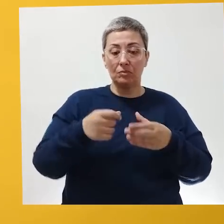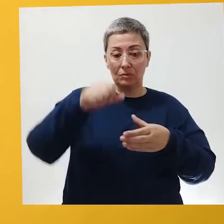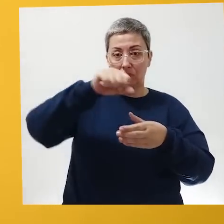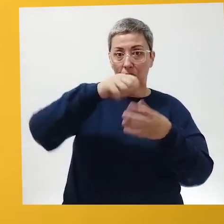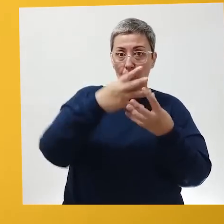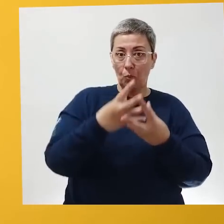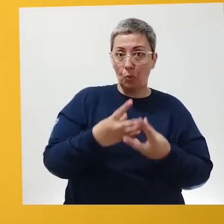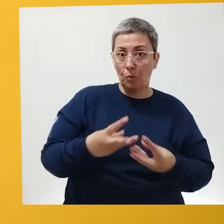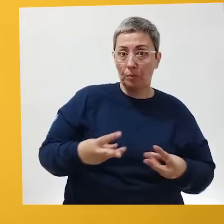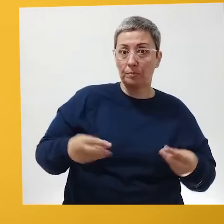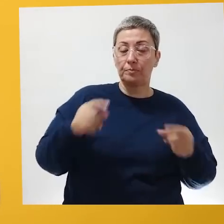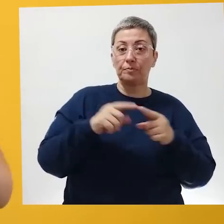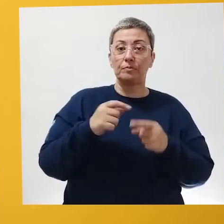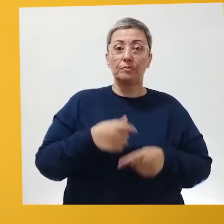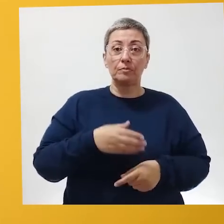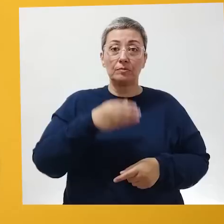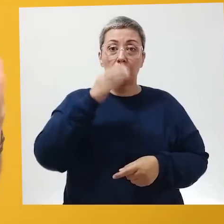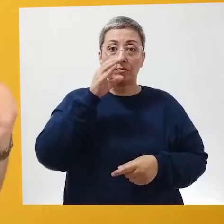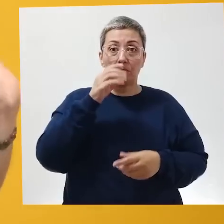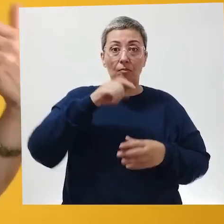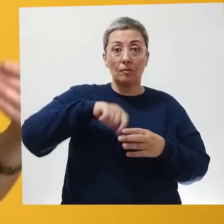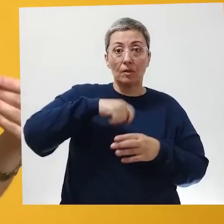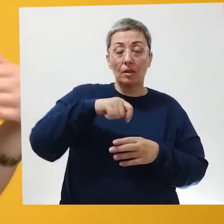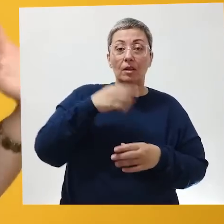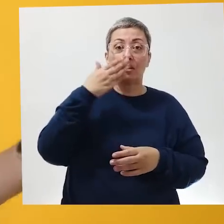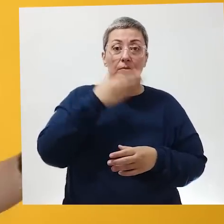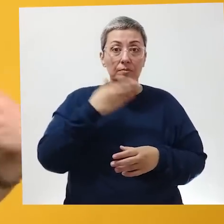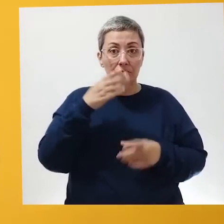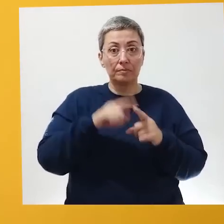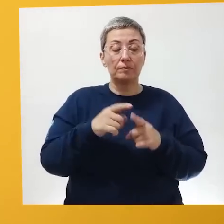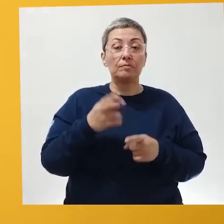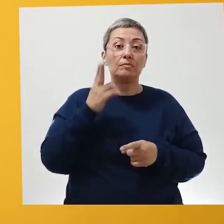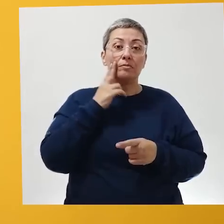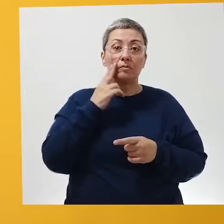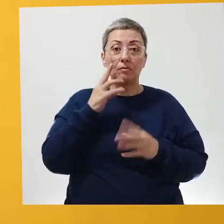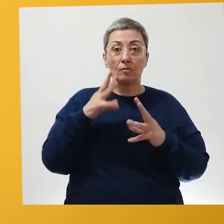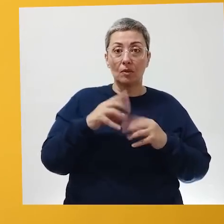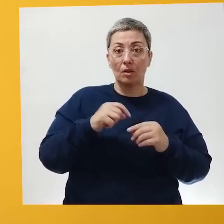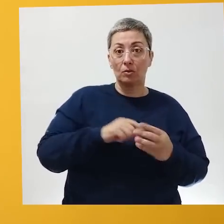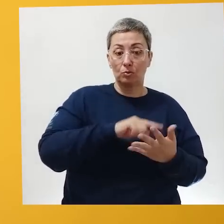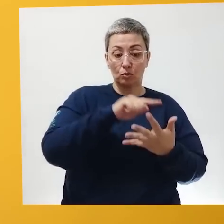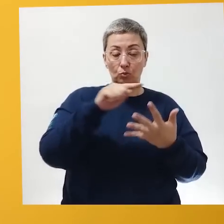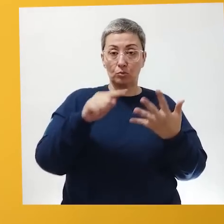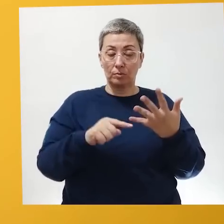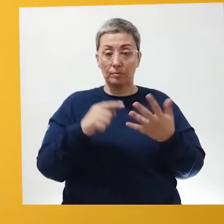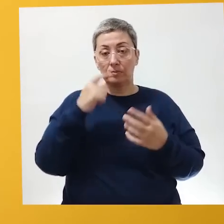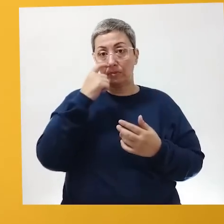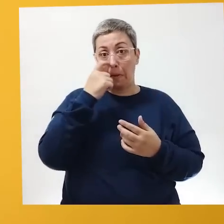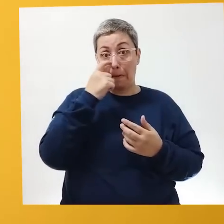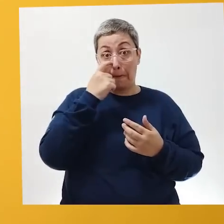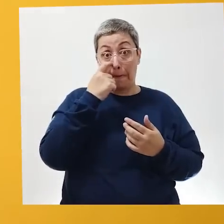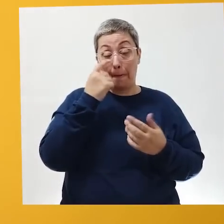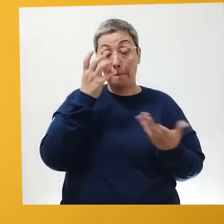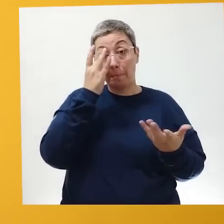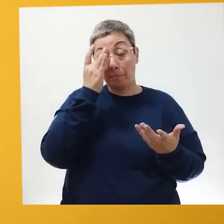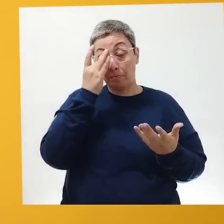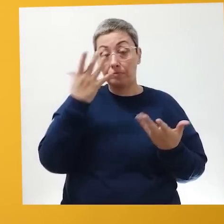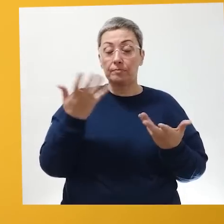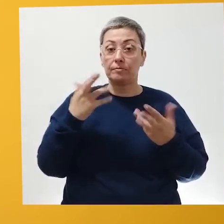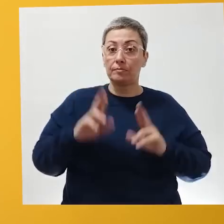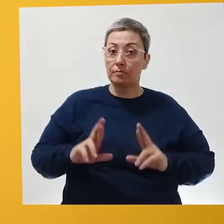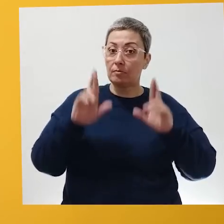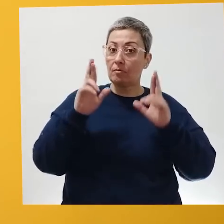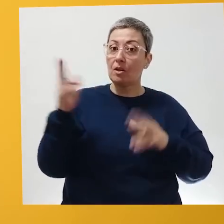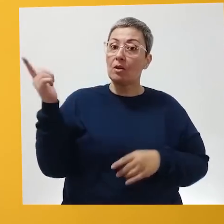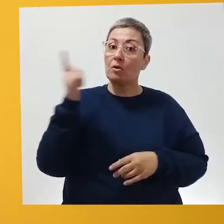frutas, então tomar o suco, adoçar o suco, tomar, fazer toda a atividade. Bom, eu espero que você tenha